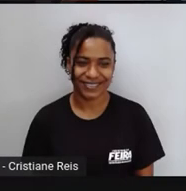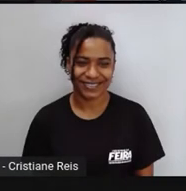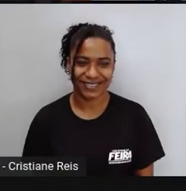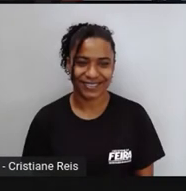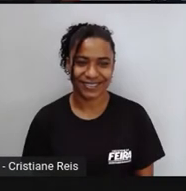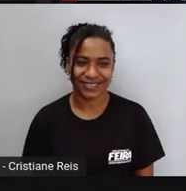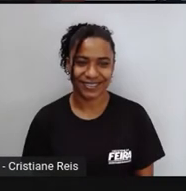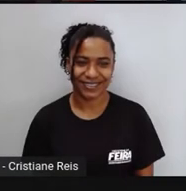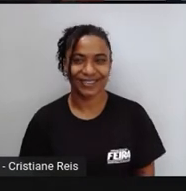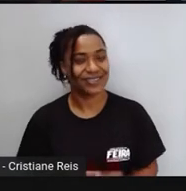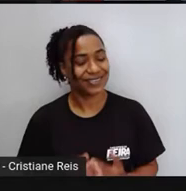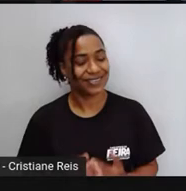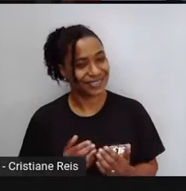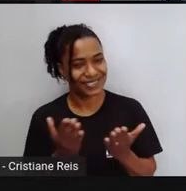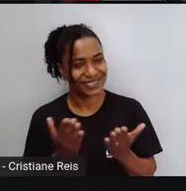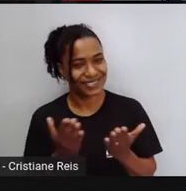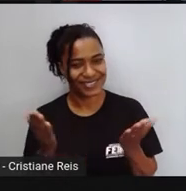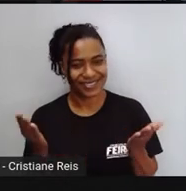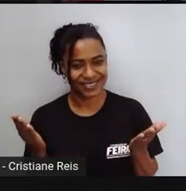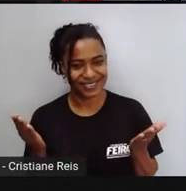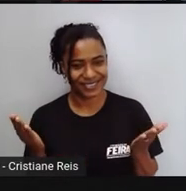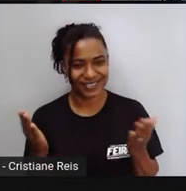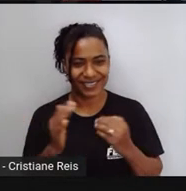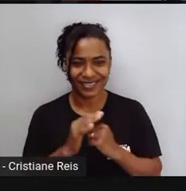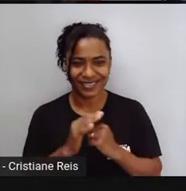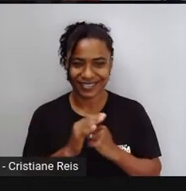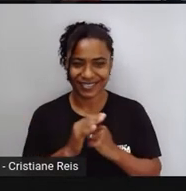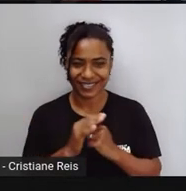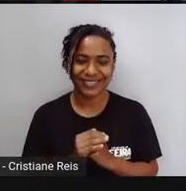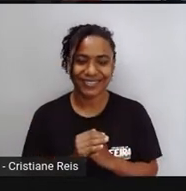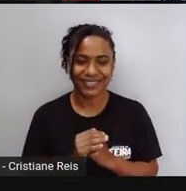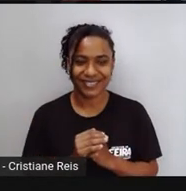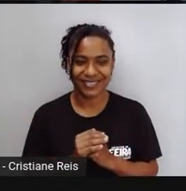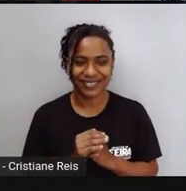Olá, todo mundo! Olá,